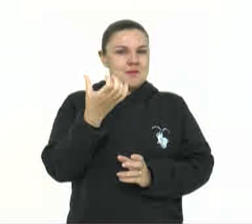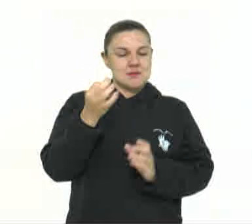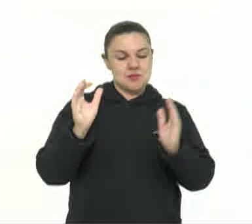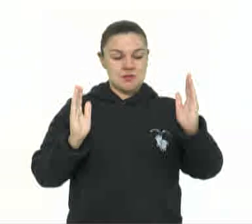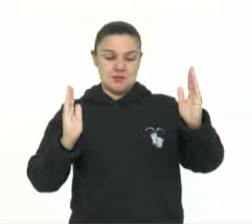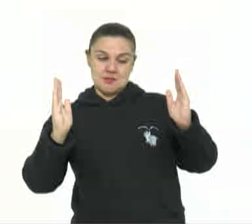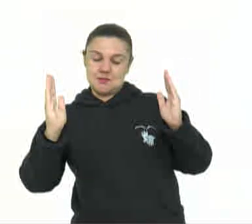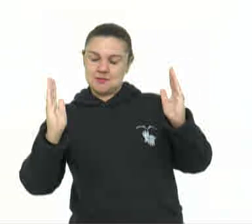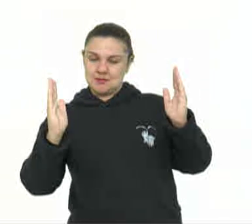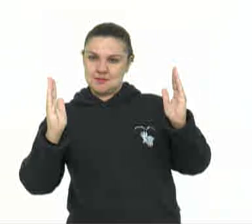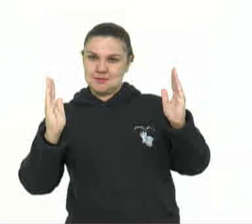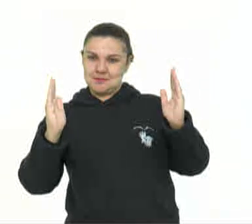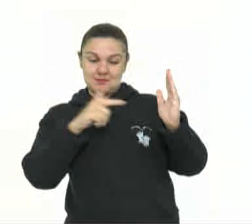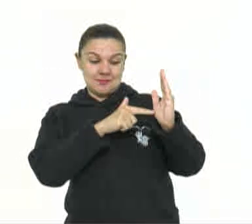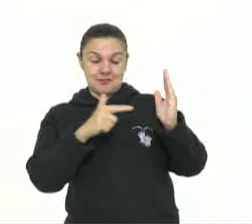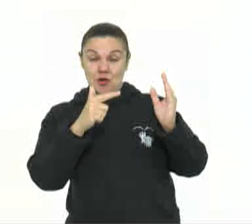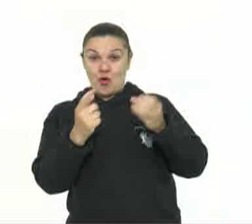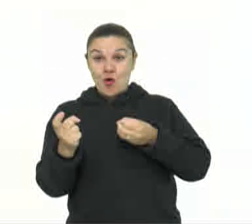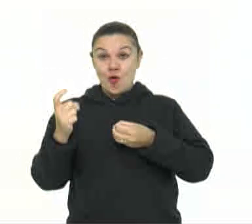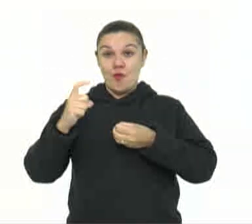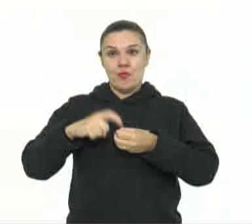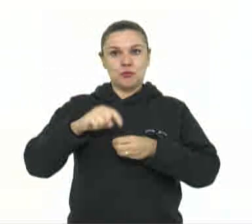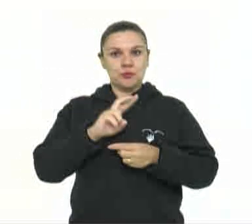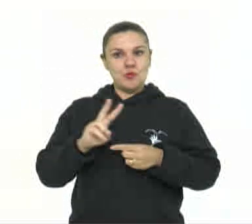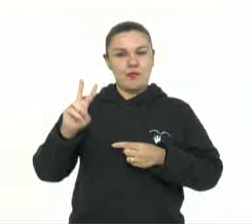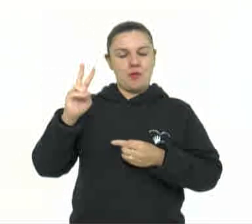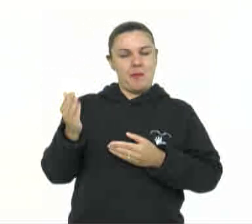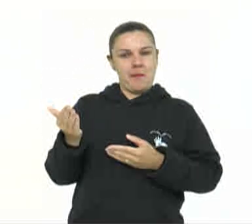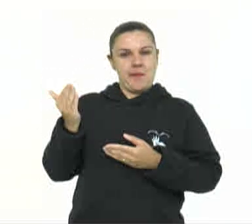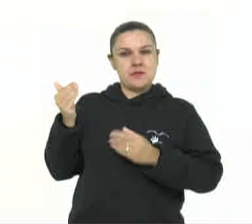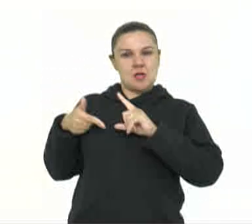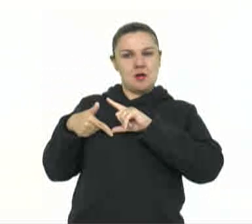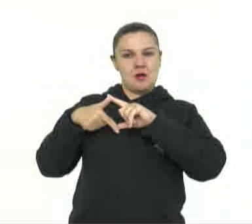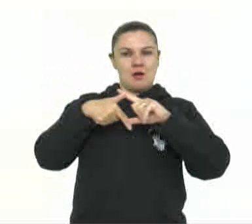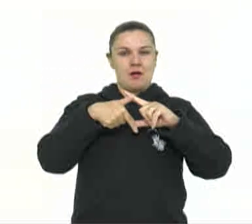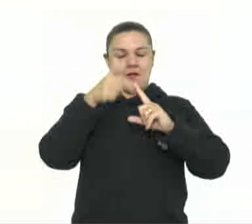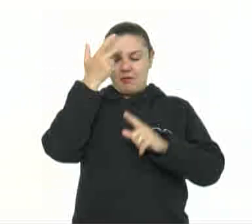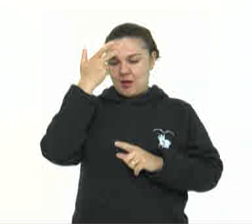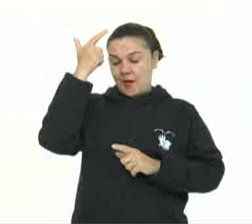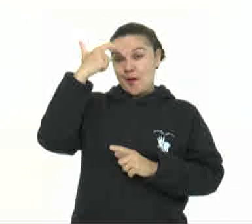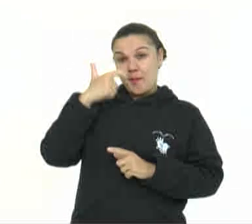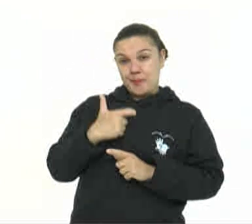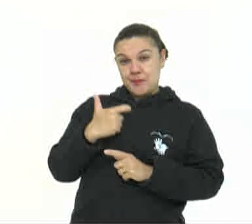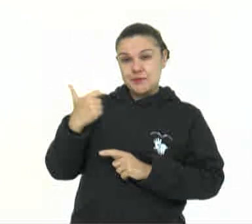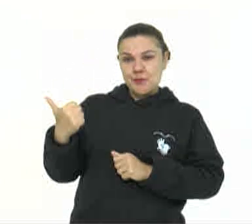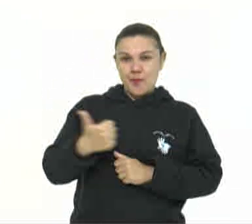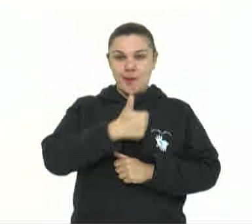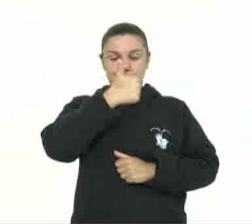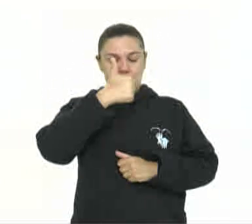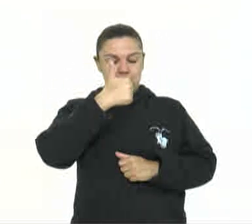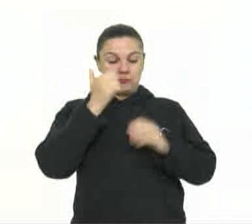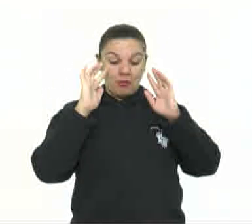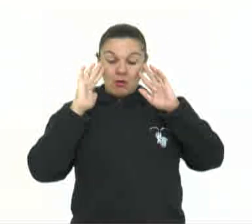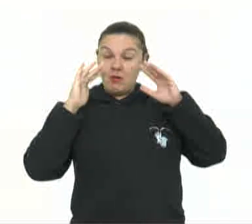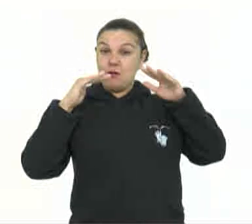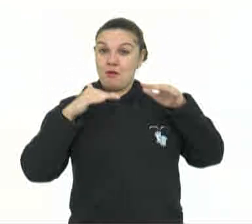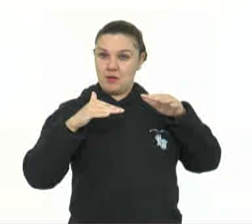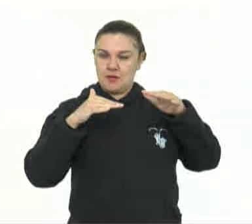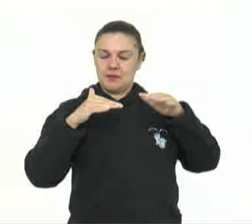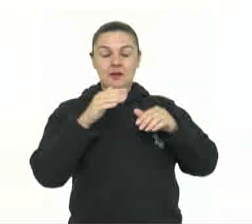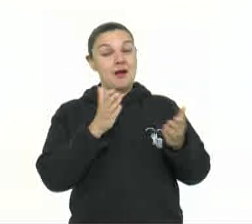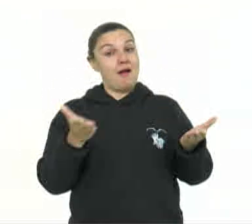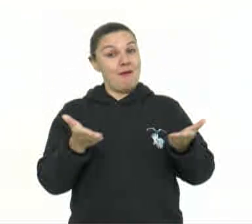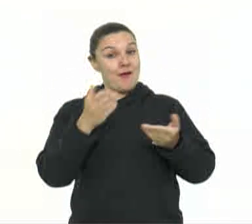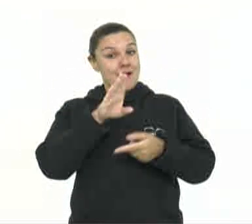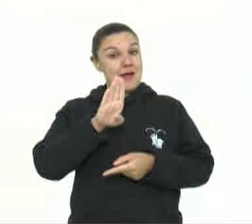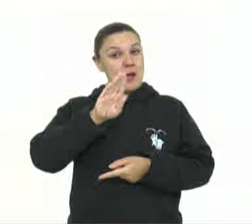XVI. A volta dos valores da antiguidade clássica, o ser humano como centro das atenções, né? No Barroco você